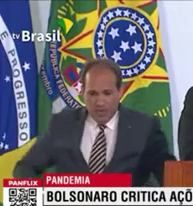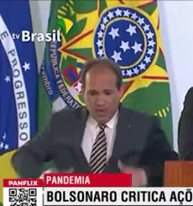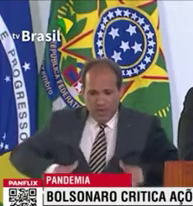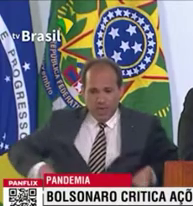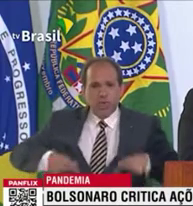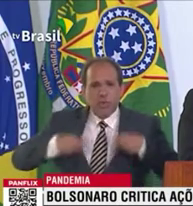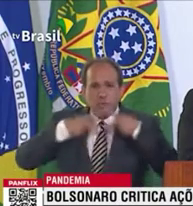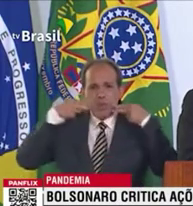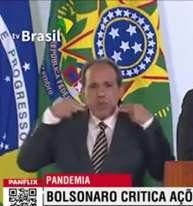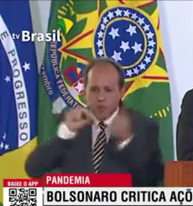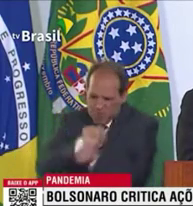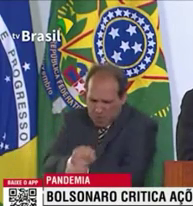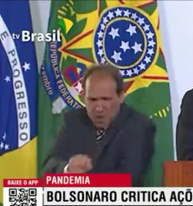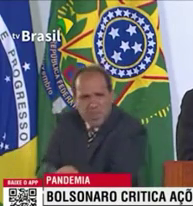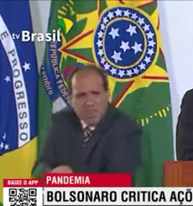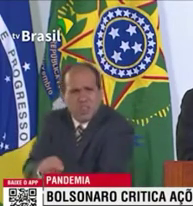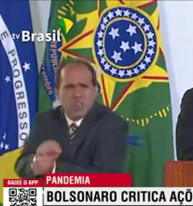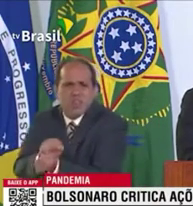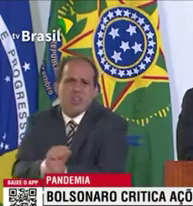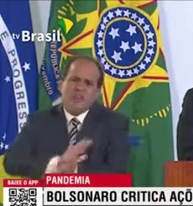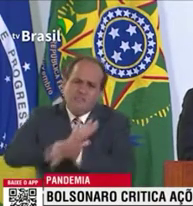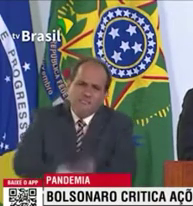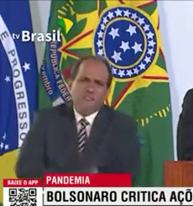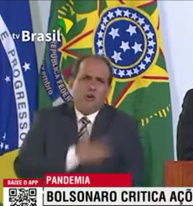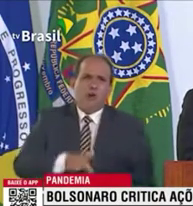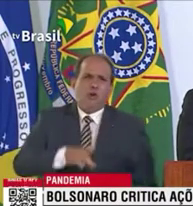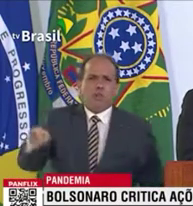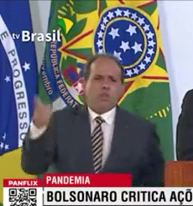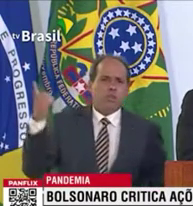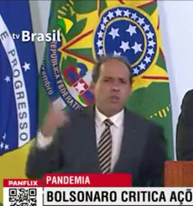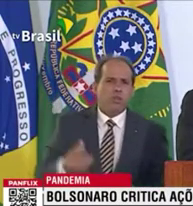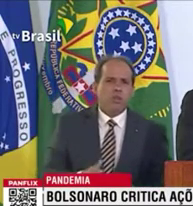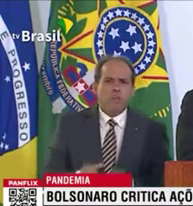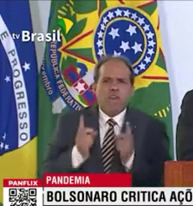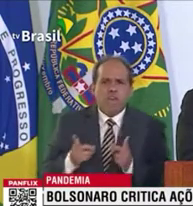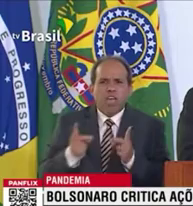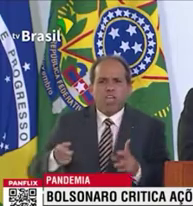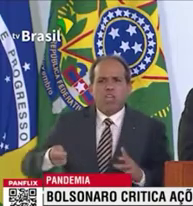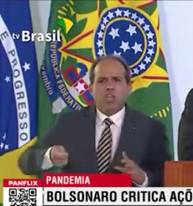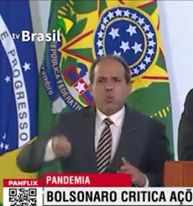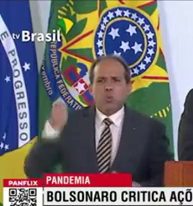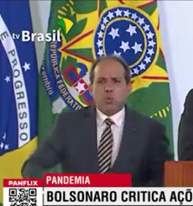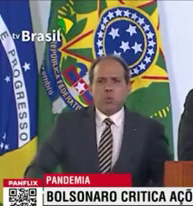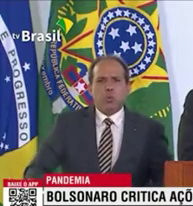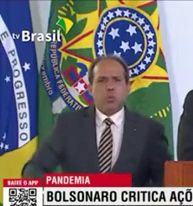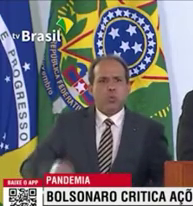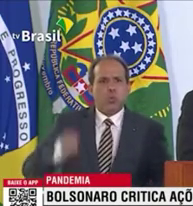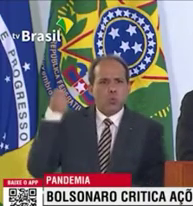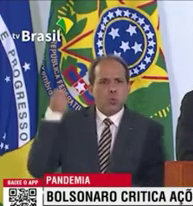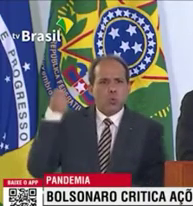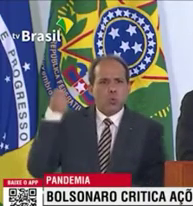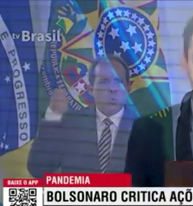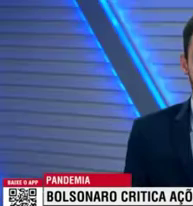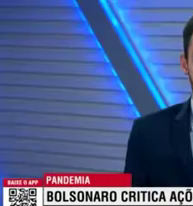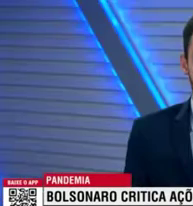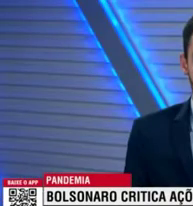uma patifaria. Só se vê isso em ditadura, pô. E me chama de ditador ainda.